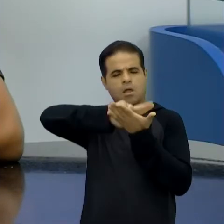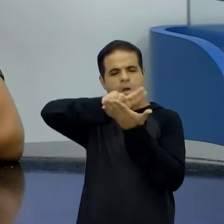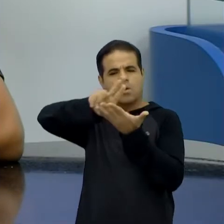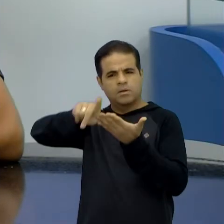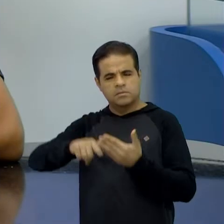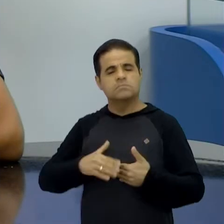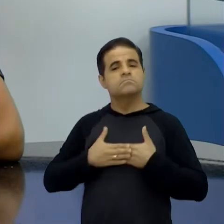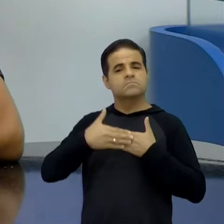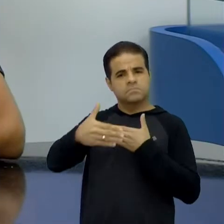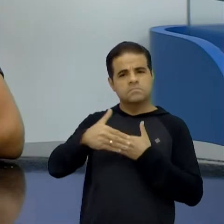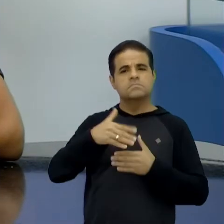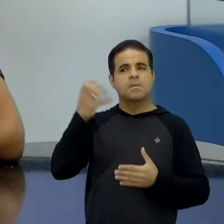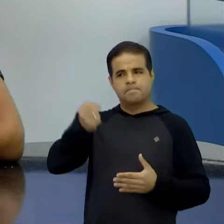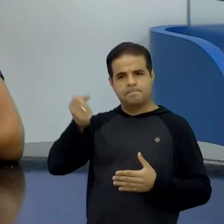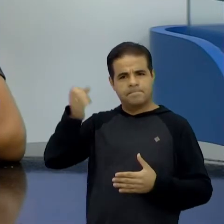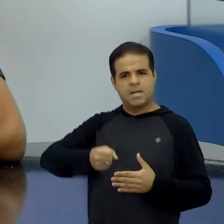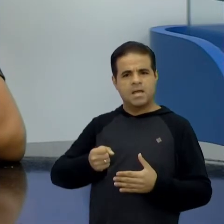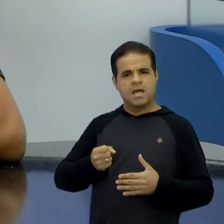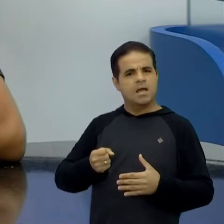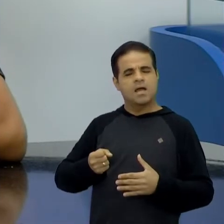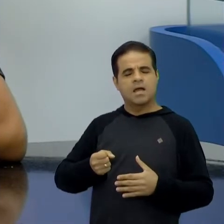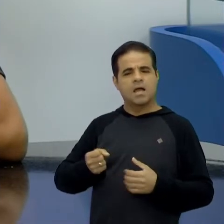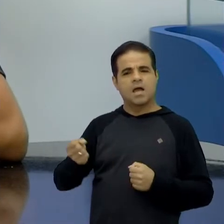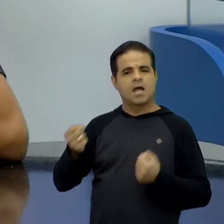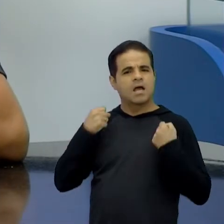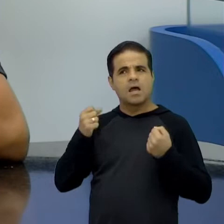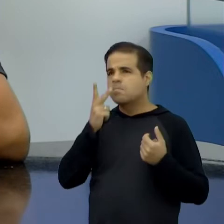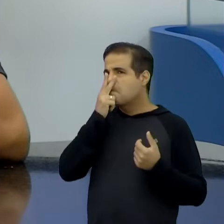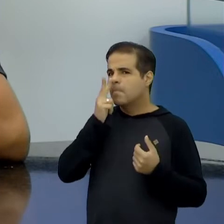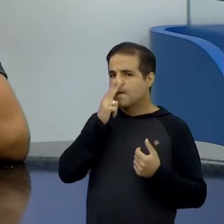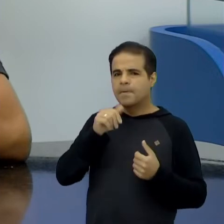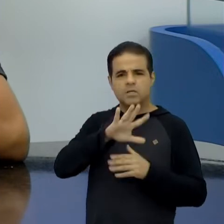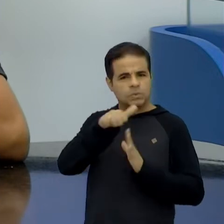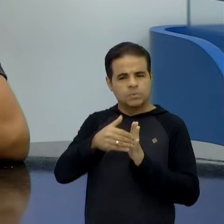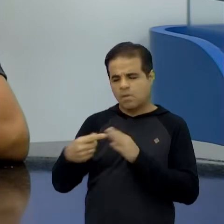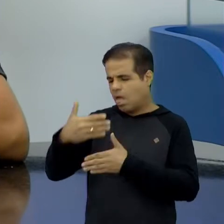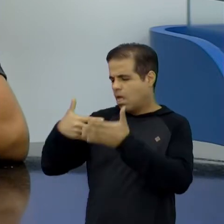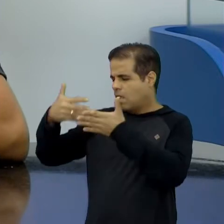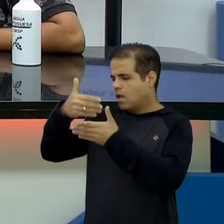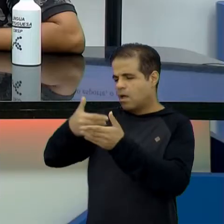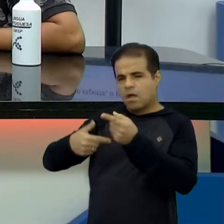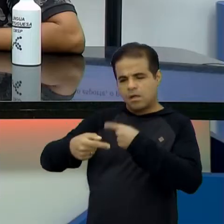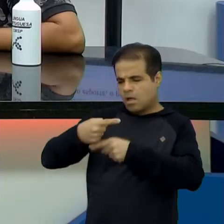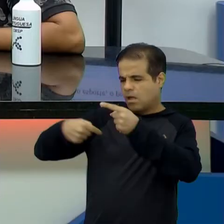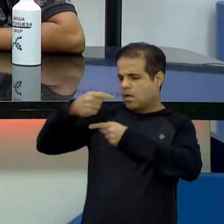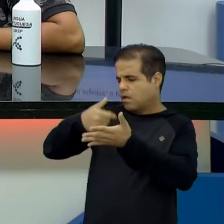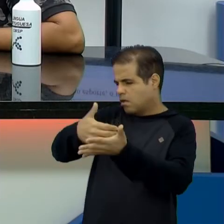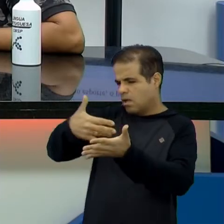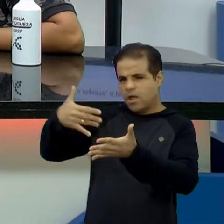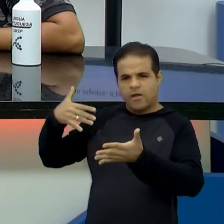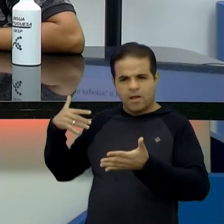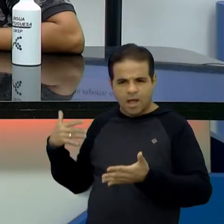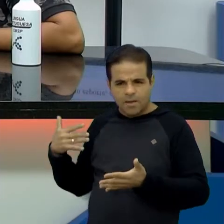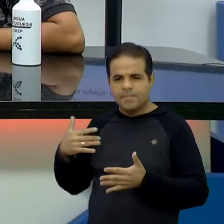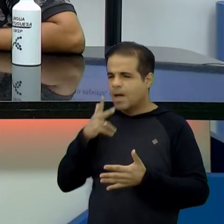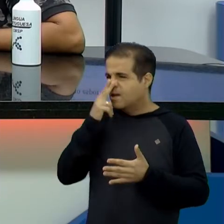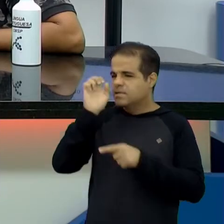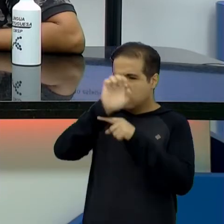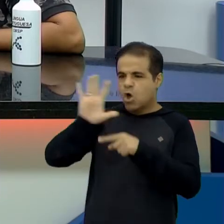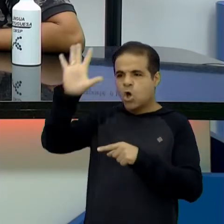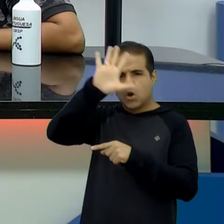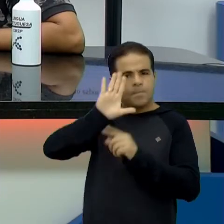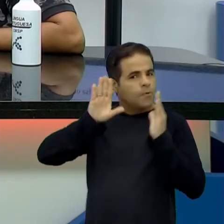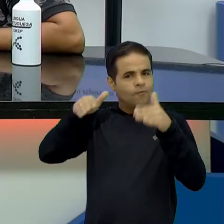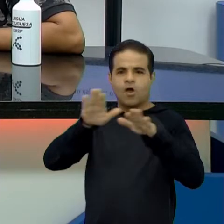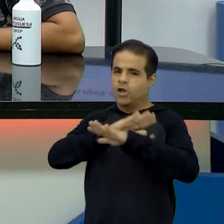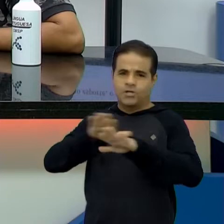ser muito branca, né? A ginástica ela tem essas raízes aí ligadas aos países do leste europeu, né?